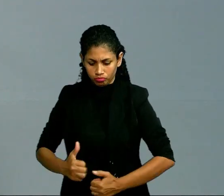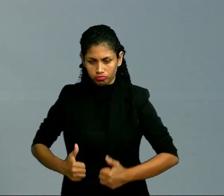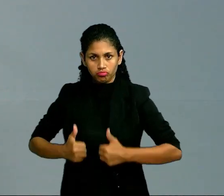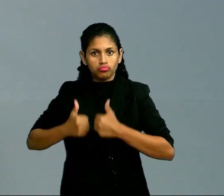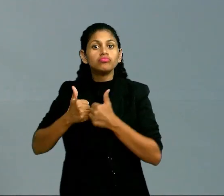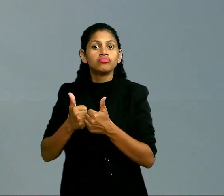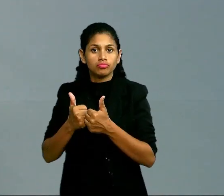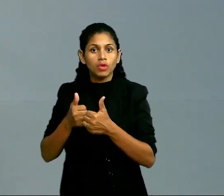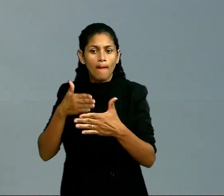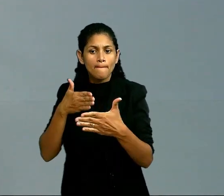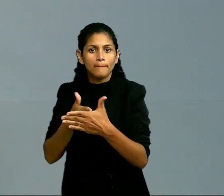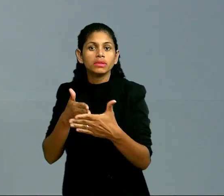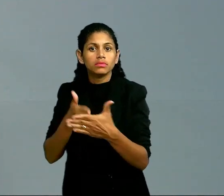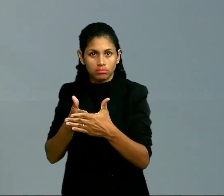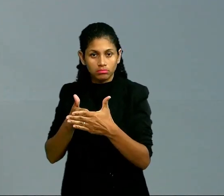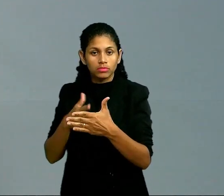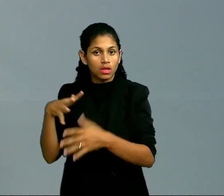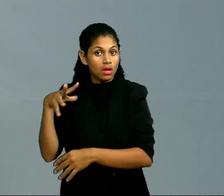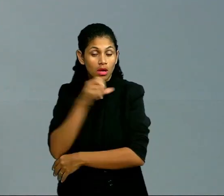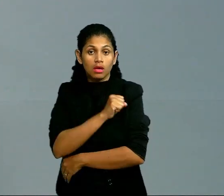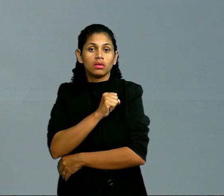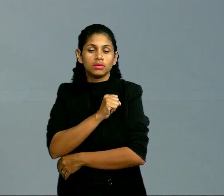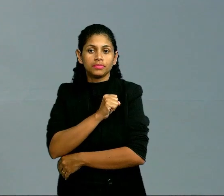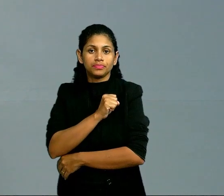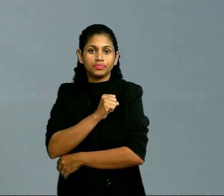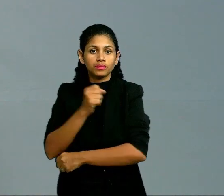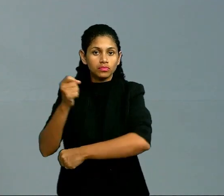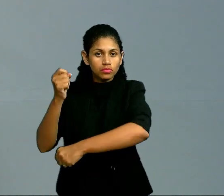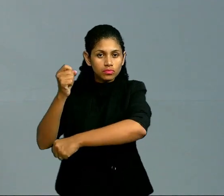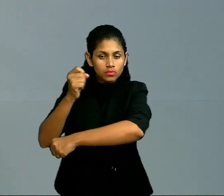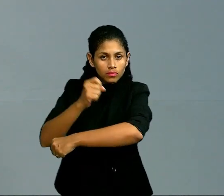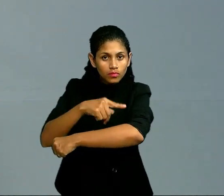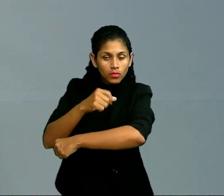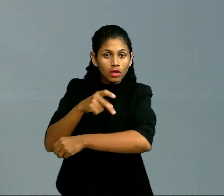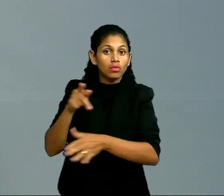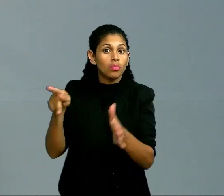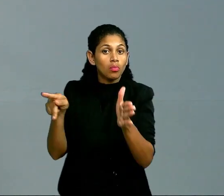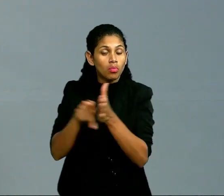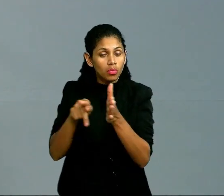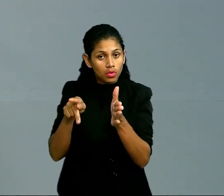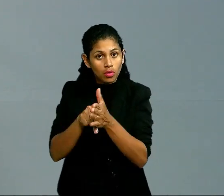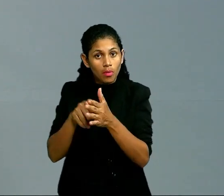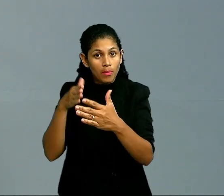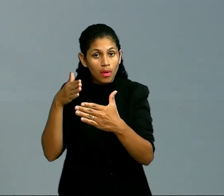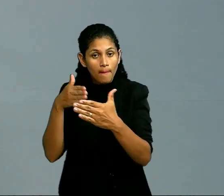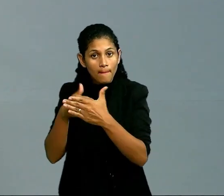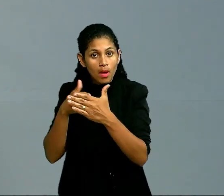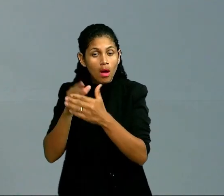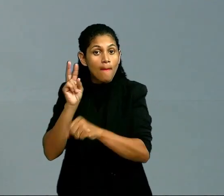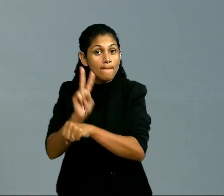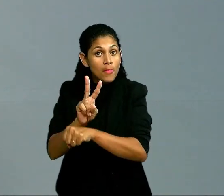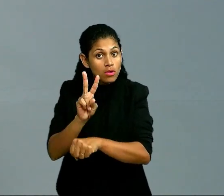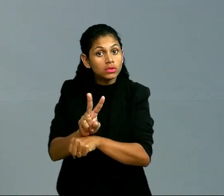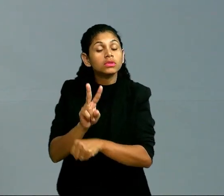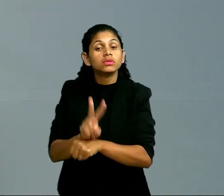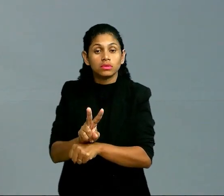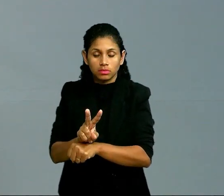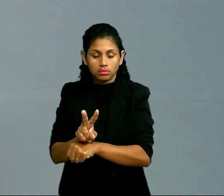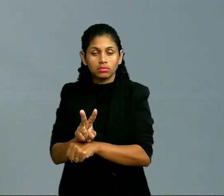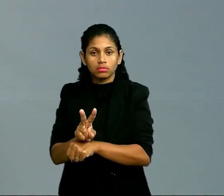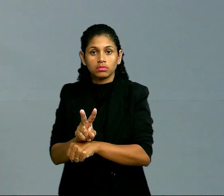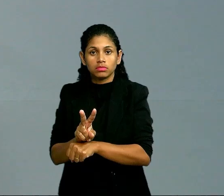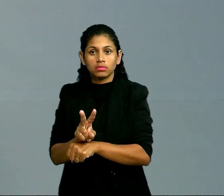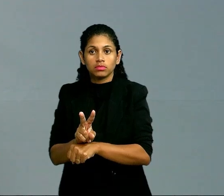tempo de esperar o nosso corpo produzir. Então, o soro já é o próprio anticorpos produzidos, que